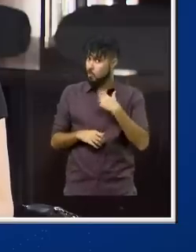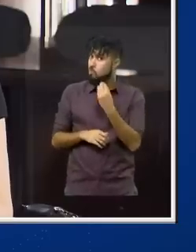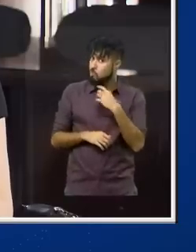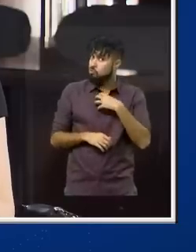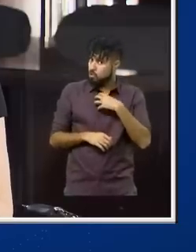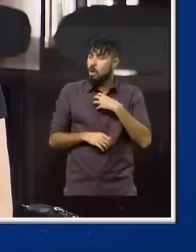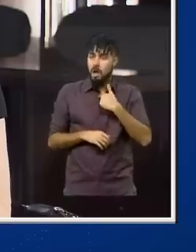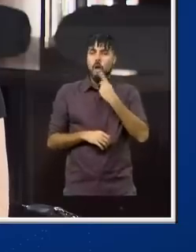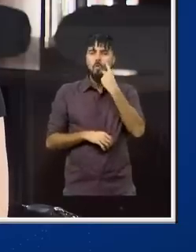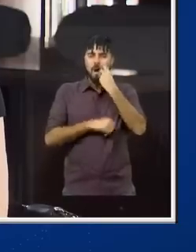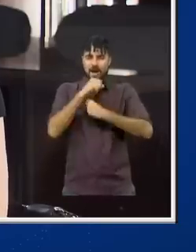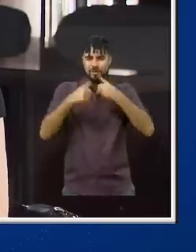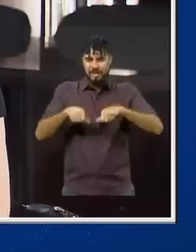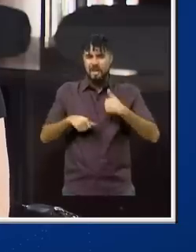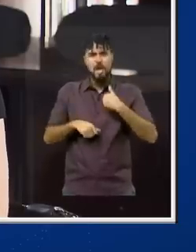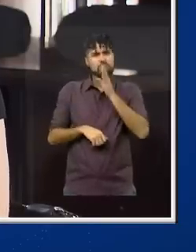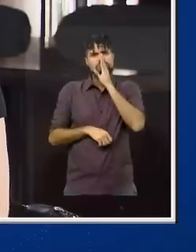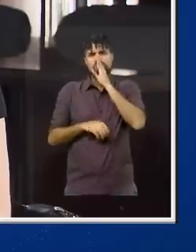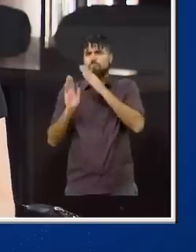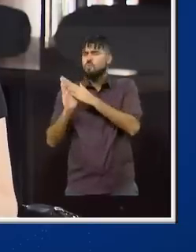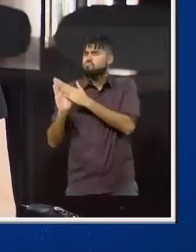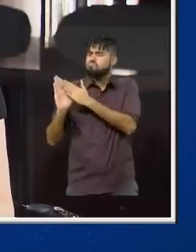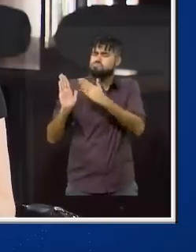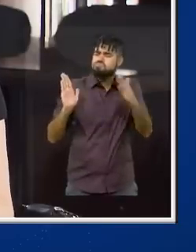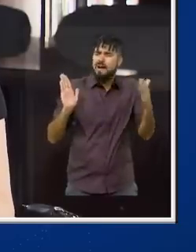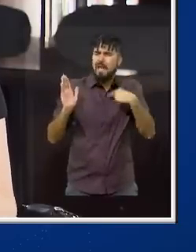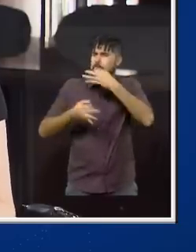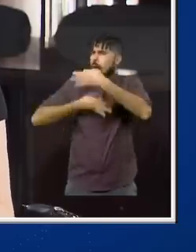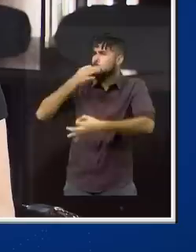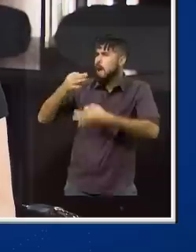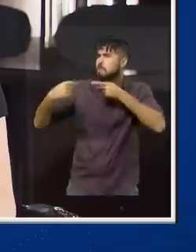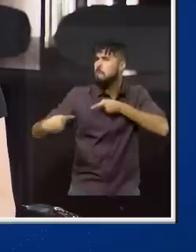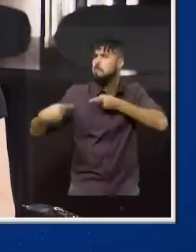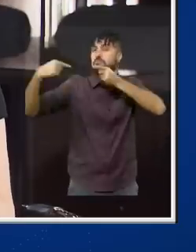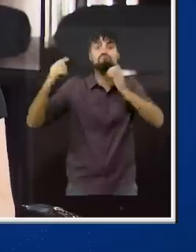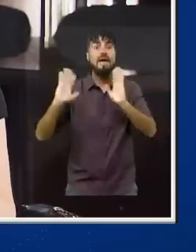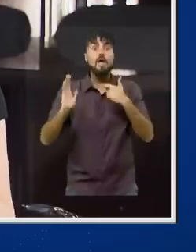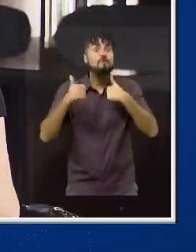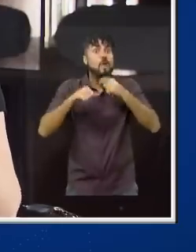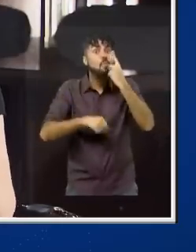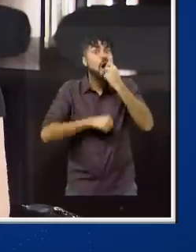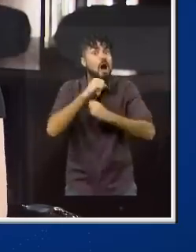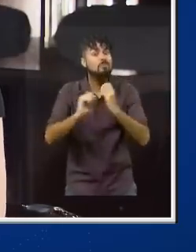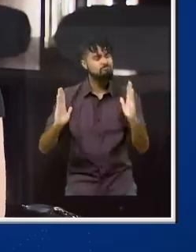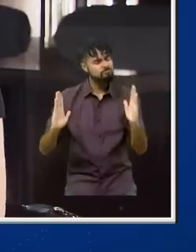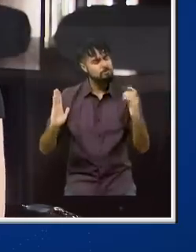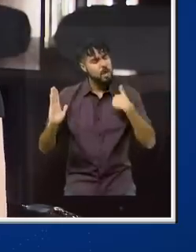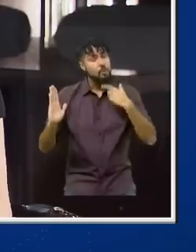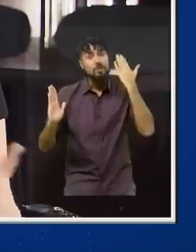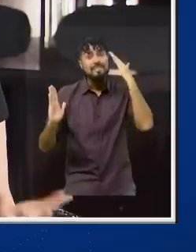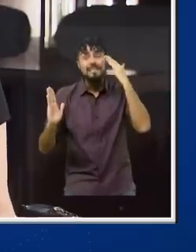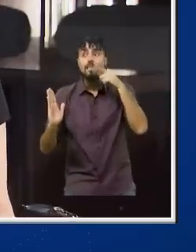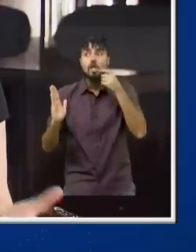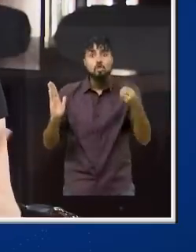entrevista a candidata Simone térmica Red eu escolhi duas vezes aqueles filmes a equipe piscar primeiro